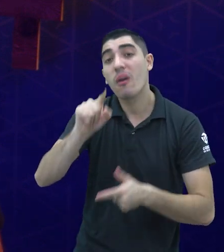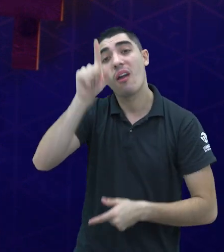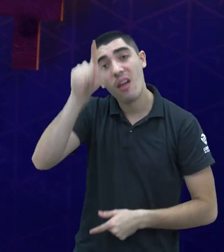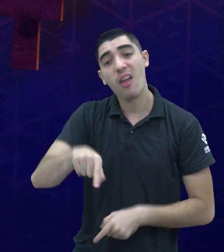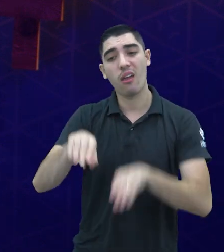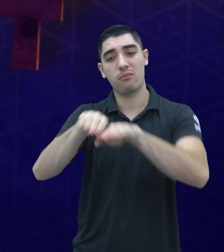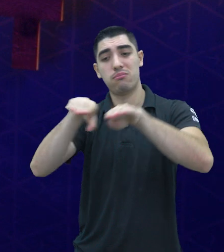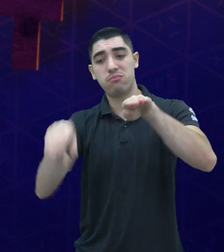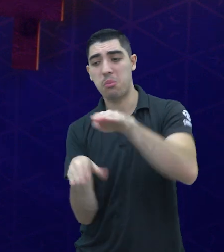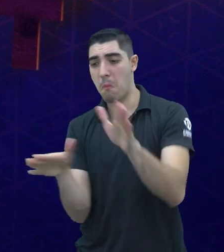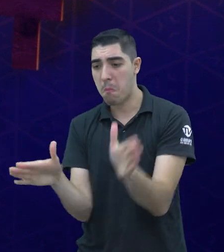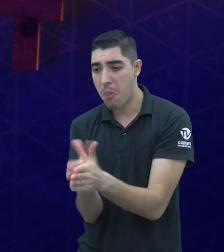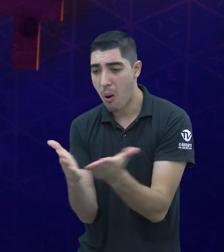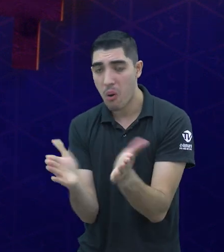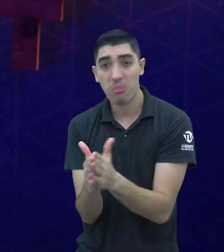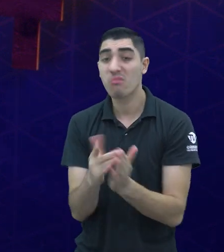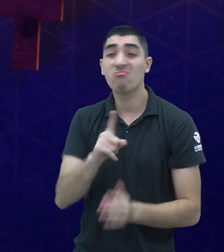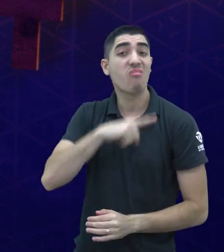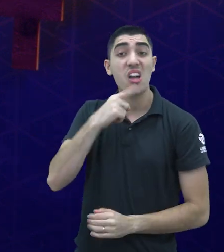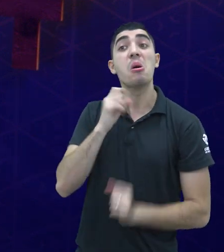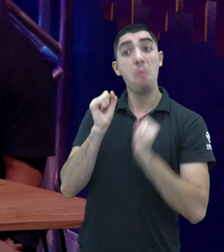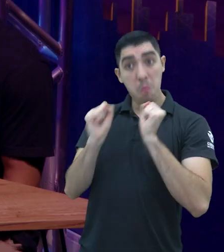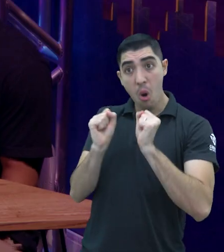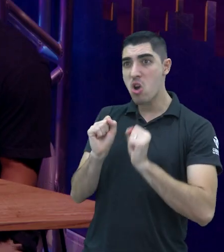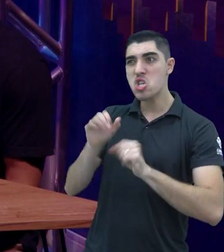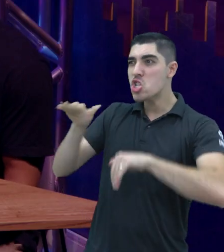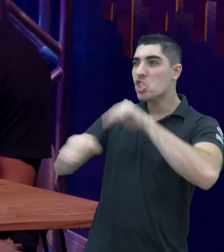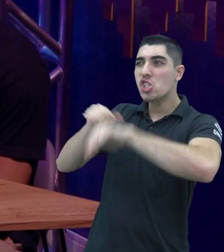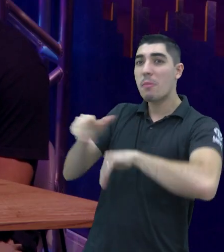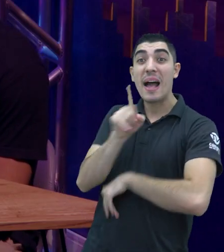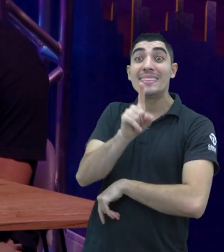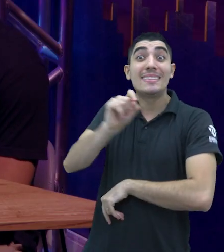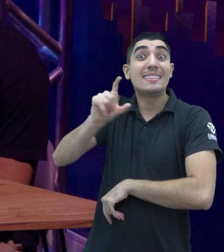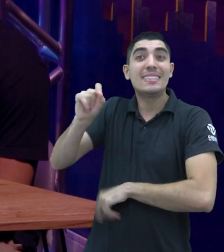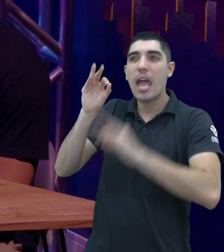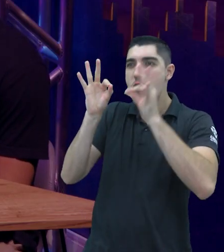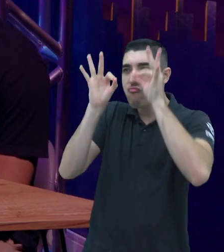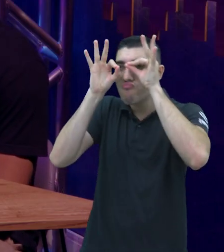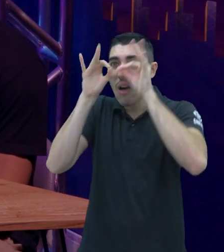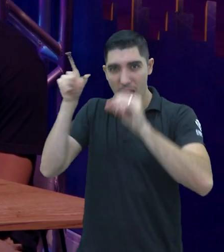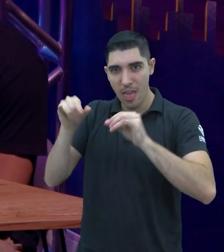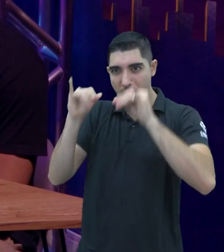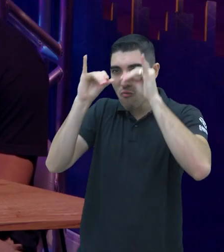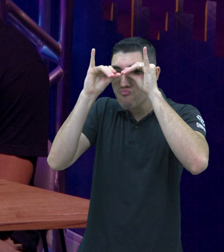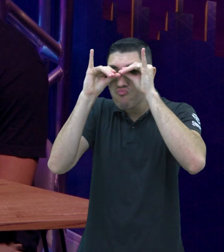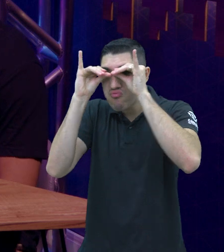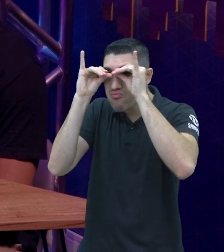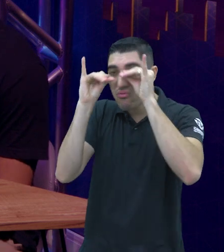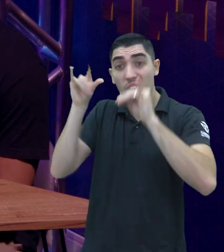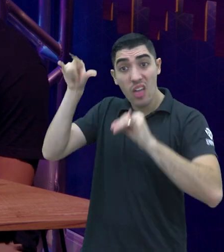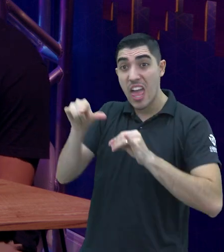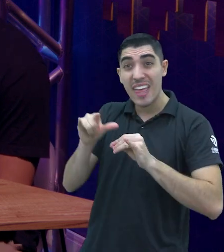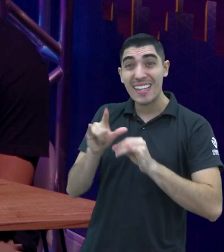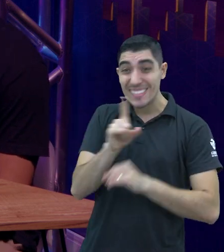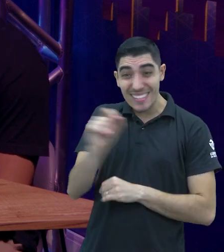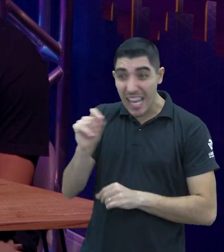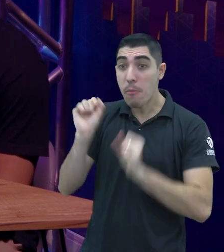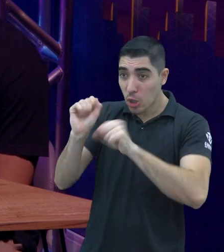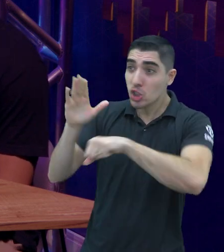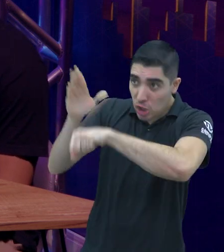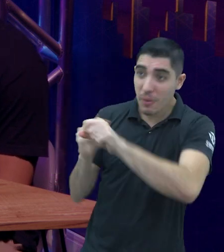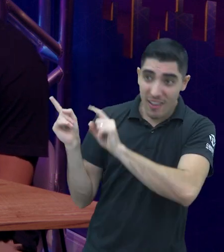for resolvido, pode ter 100 Batmans que não vai adiantar nada. Não, perfeita a sua colocação, principalmente por